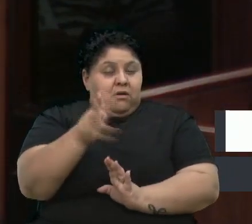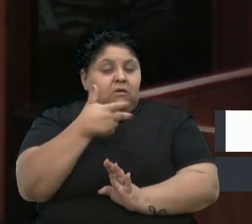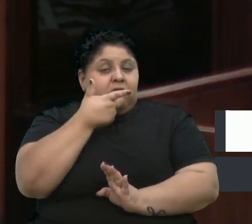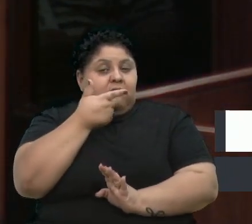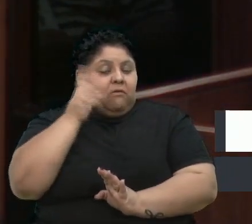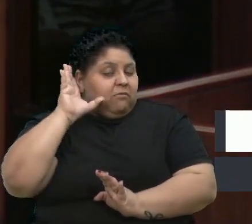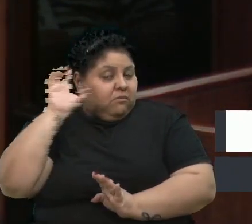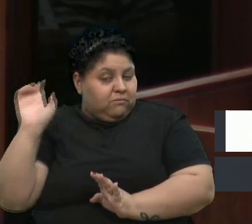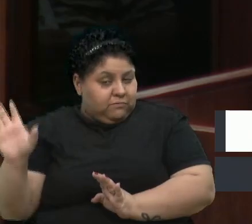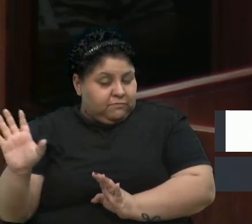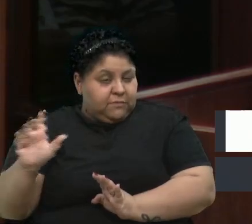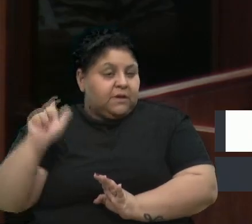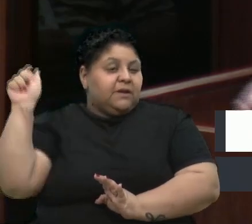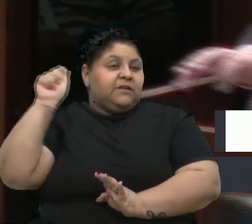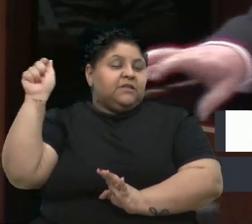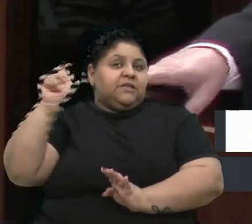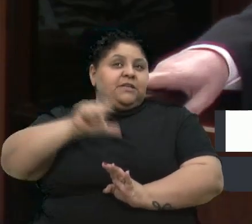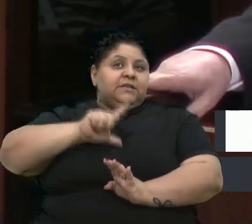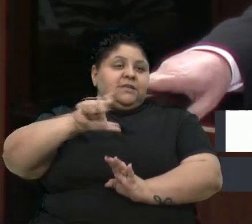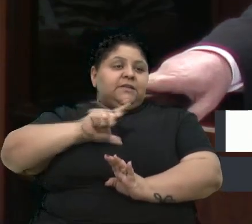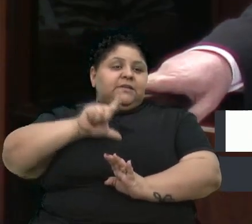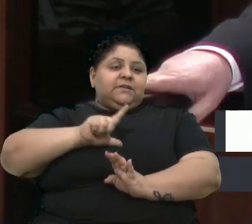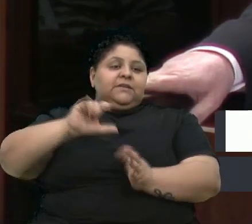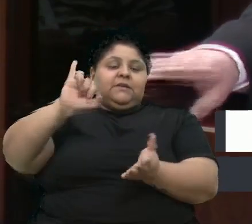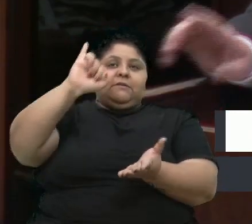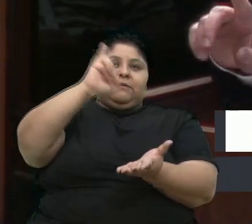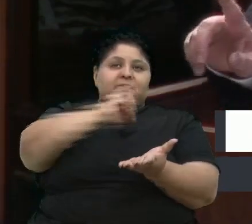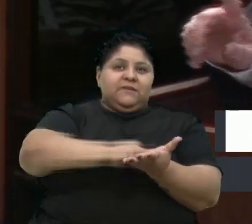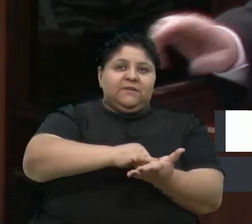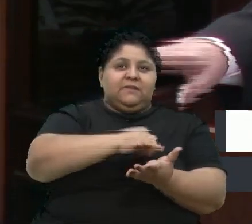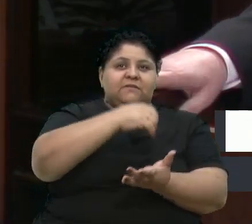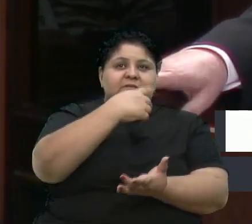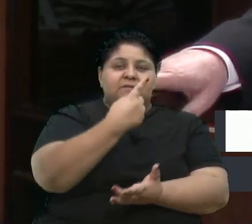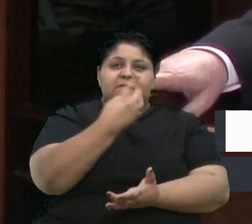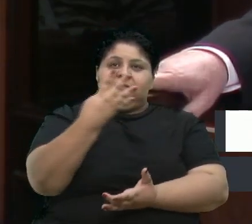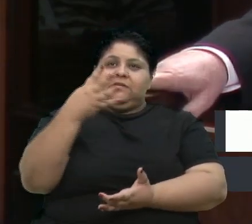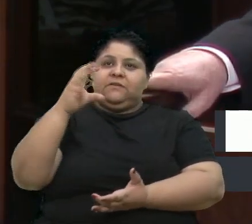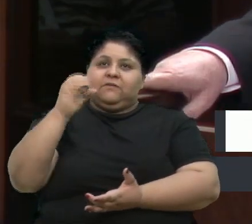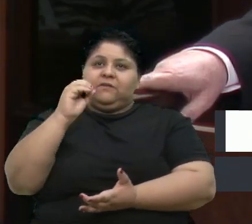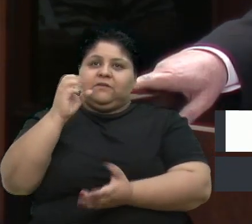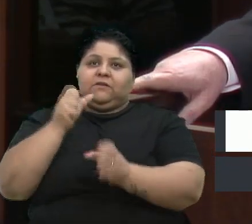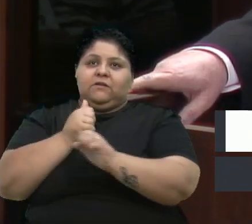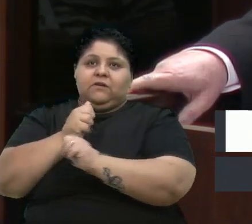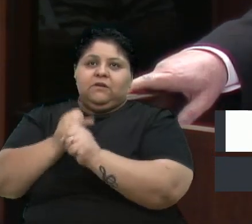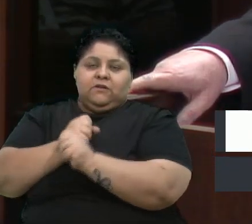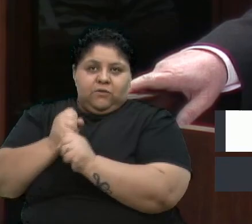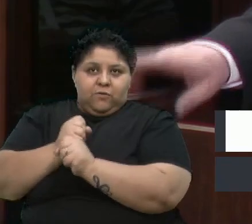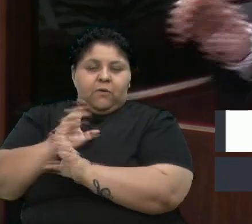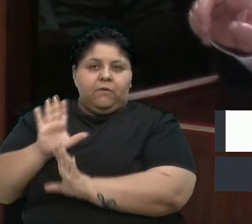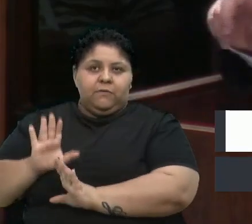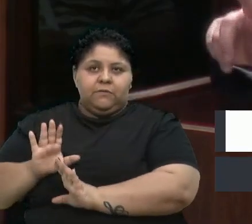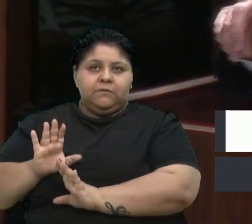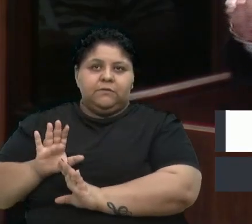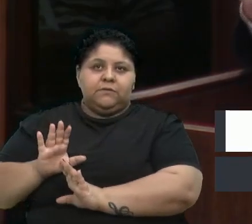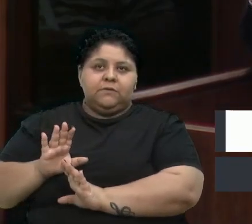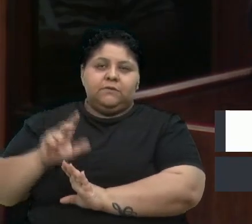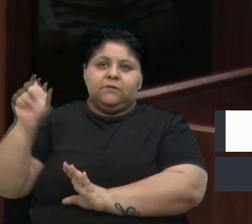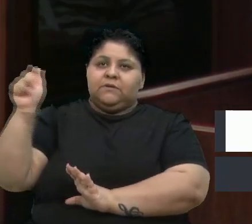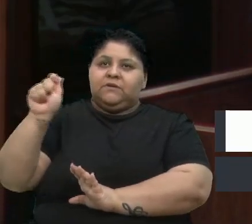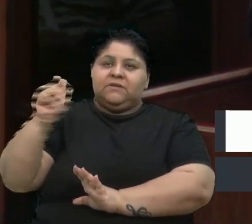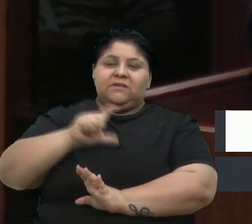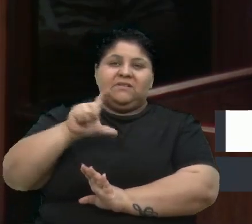A Argentina hoje tem uma inflação de 140% ao ano, com um viés de 180%. A Argentina não tem